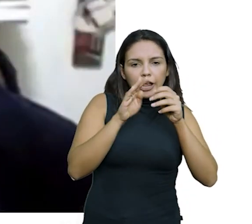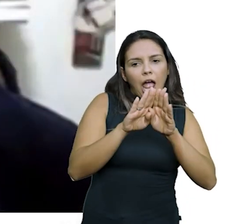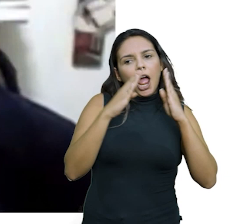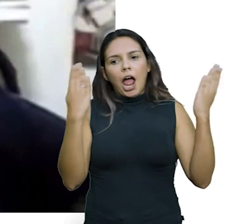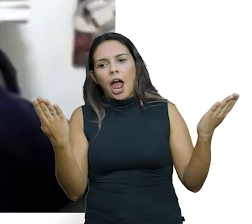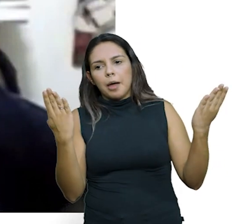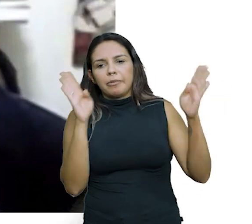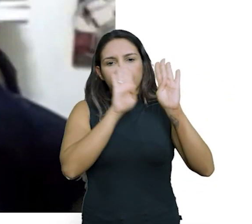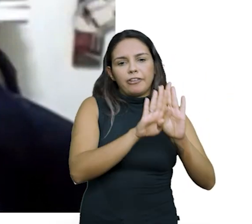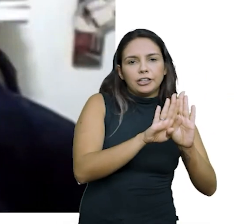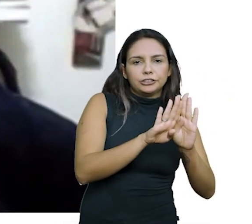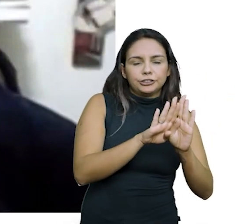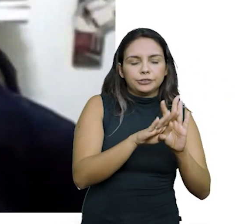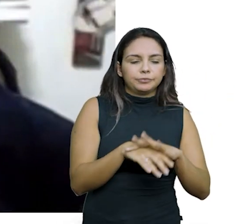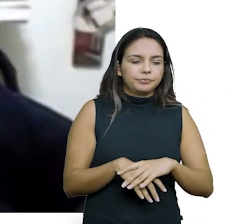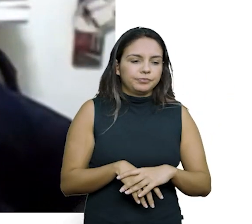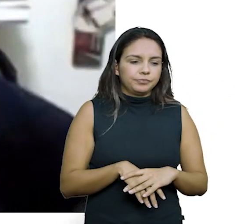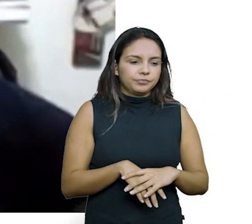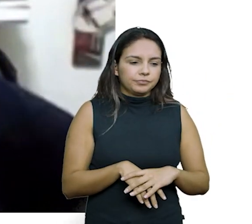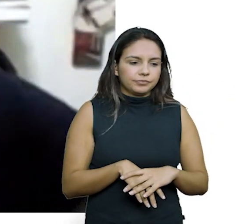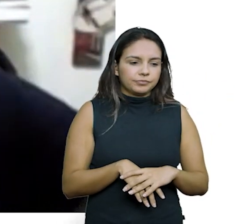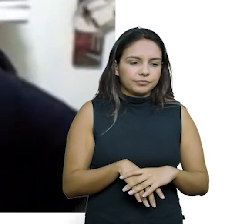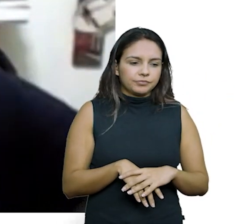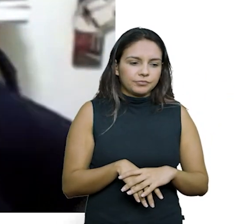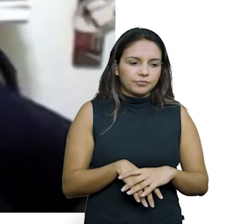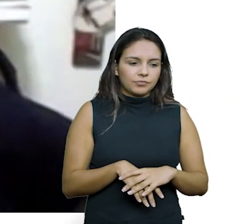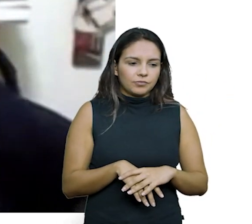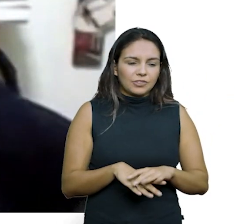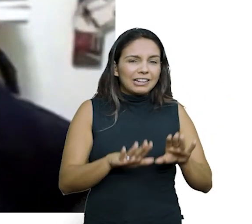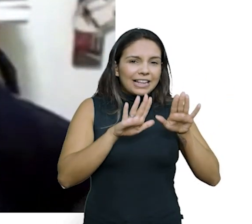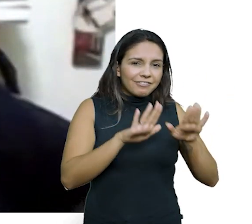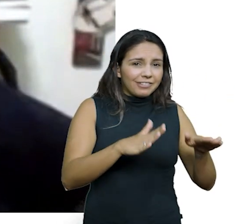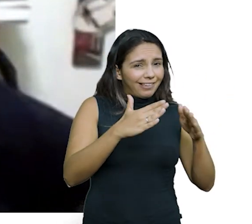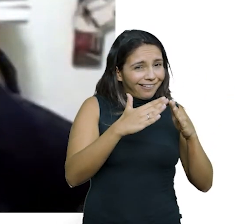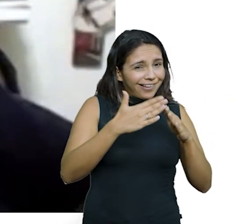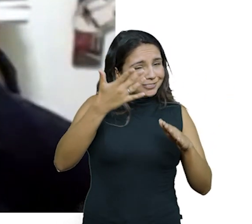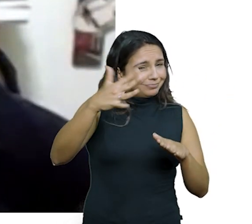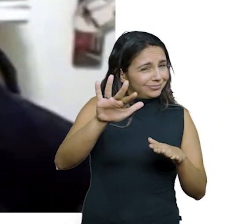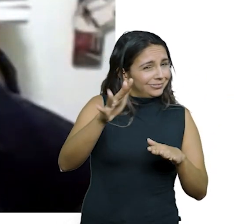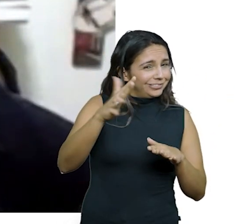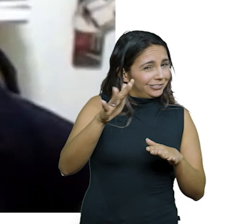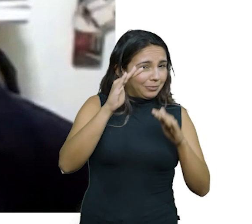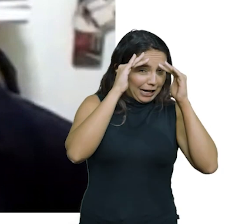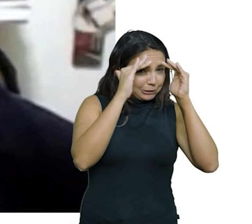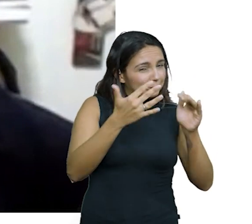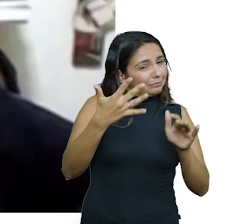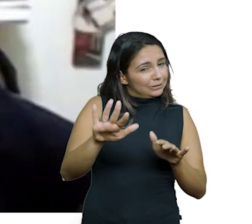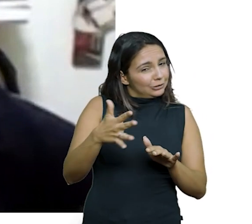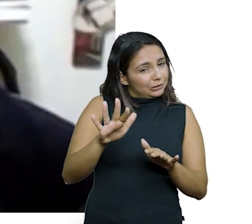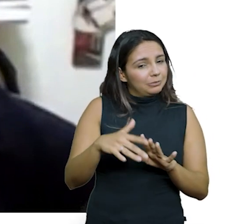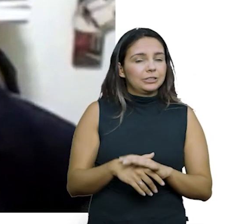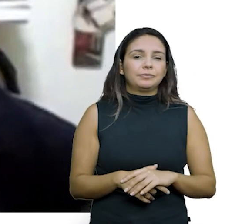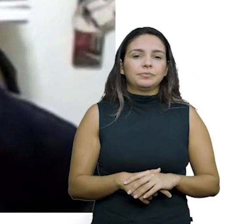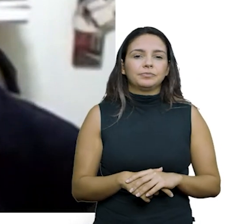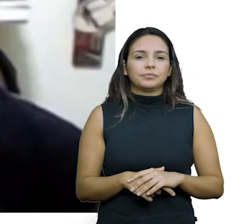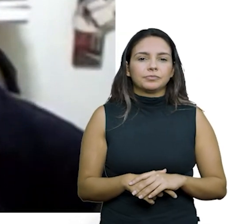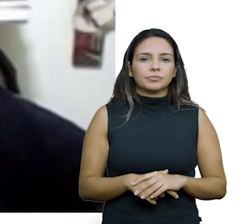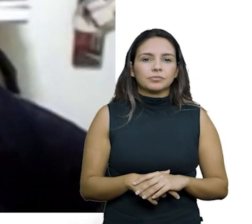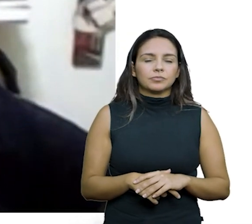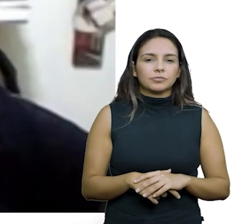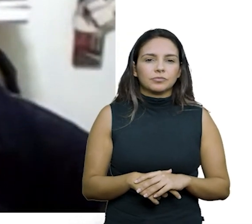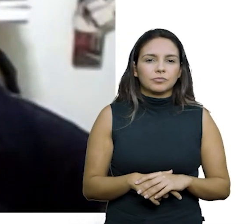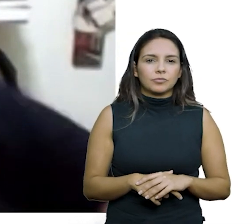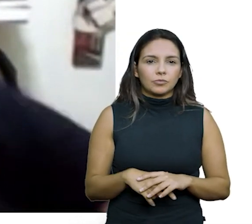infelizmente. E é aquilo que a gente vê no restante do Brasil, não muito diferente. A gente tem